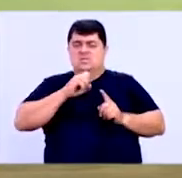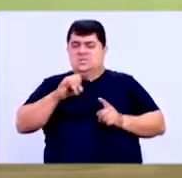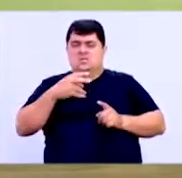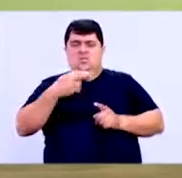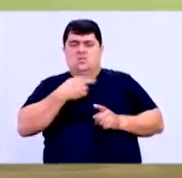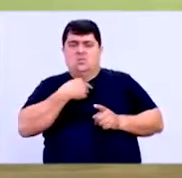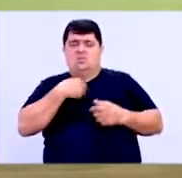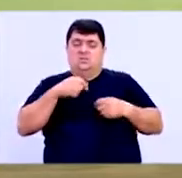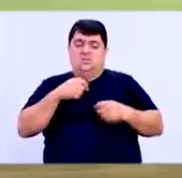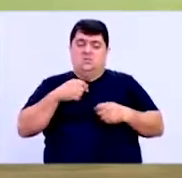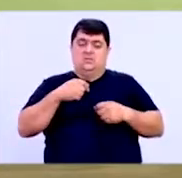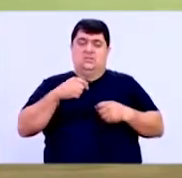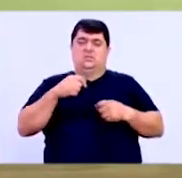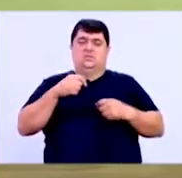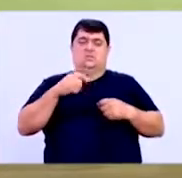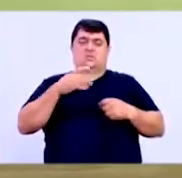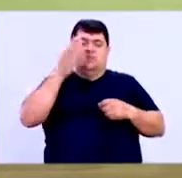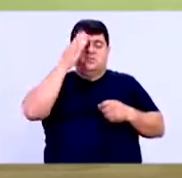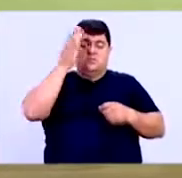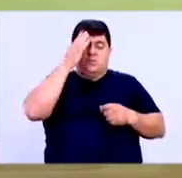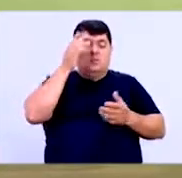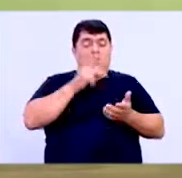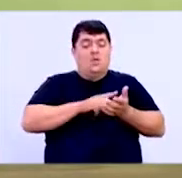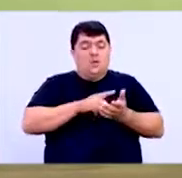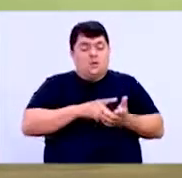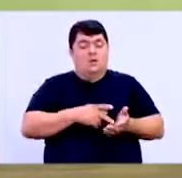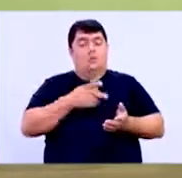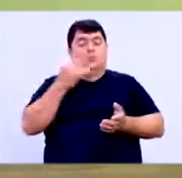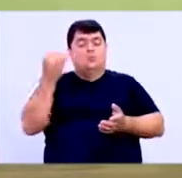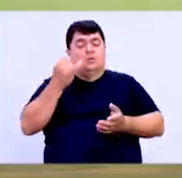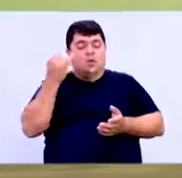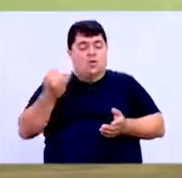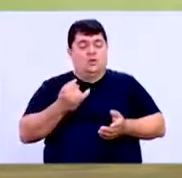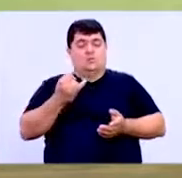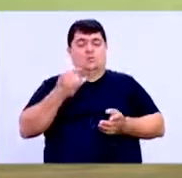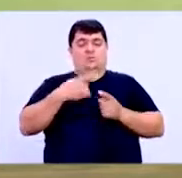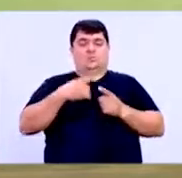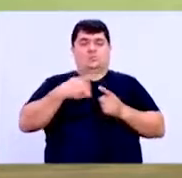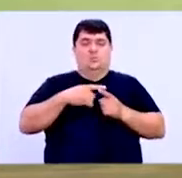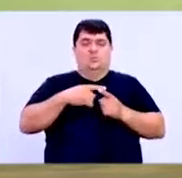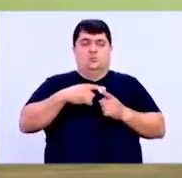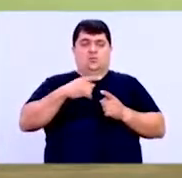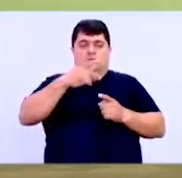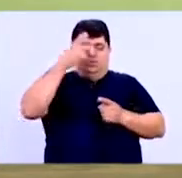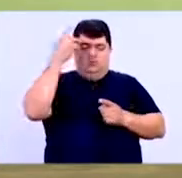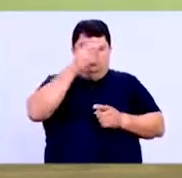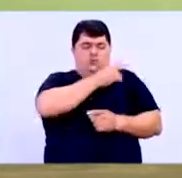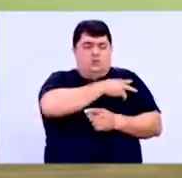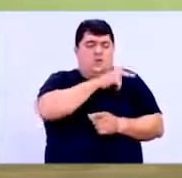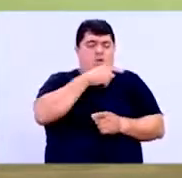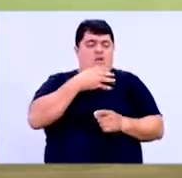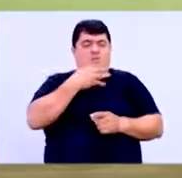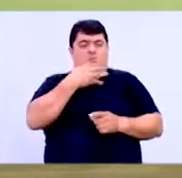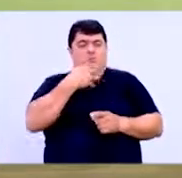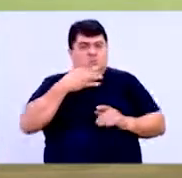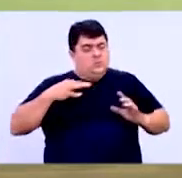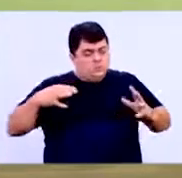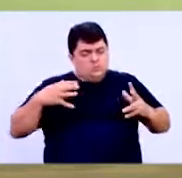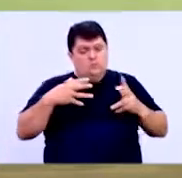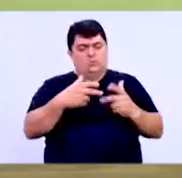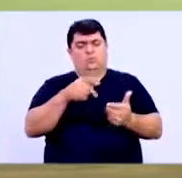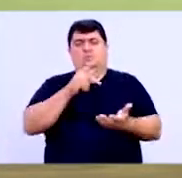antes conversar com o responsável daquele setor, responsável daquela ação. Porque é o responsável que conhece mesmo as peculiaridades e conhece